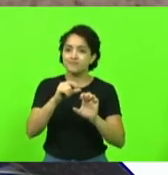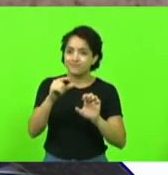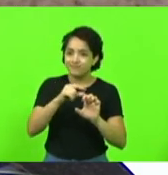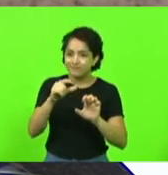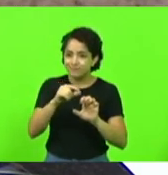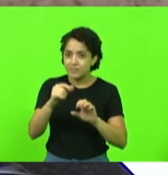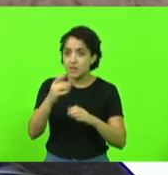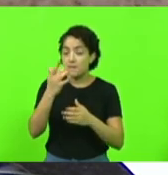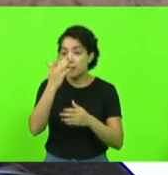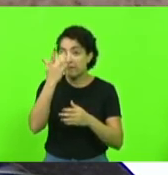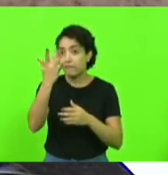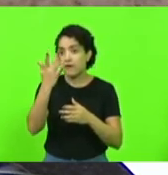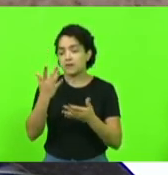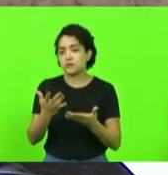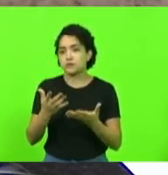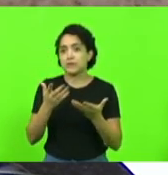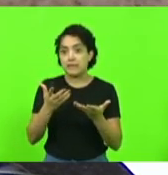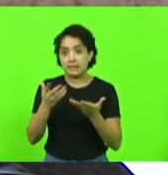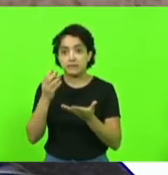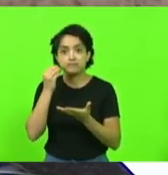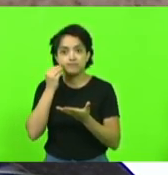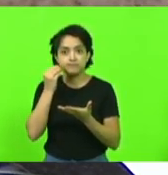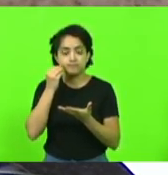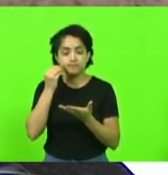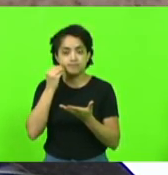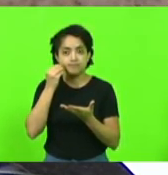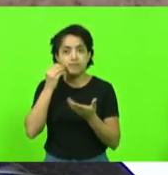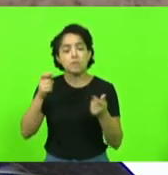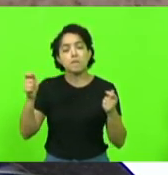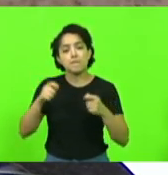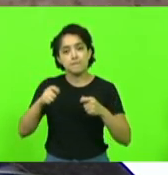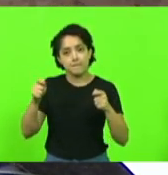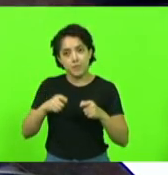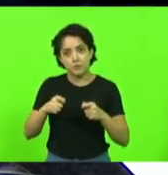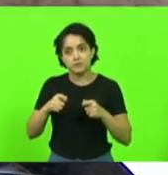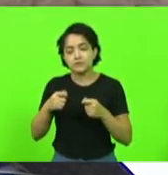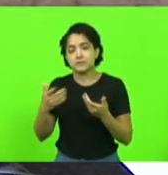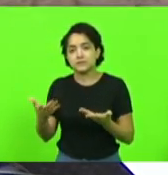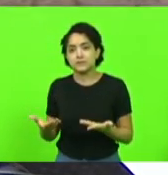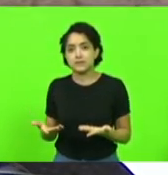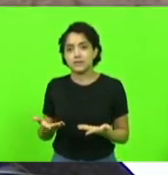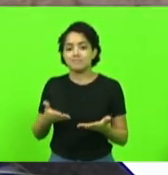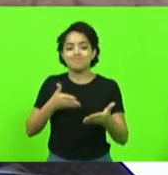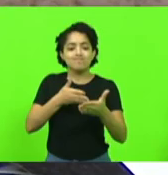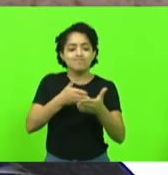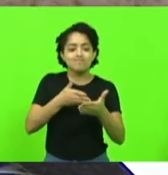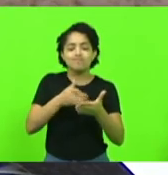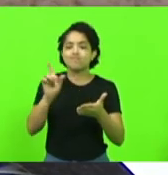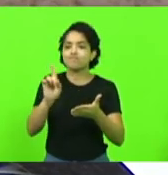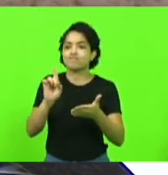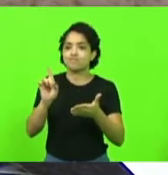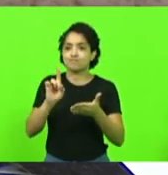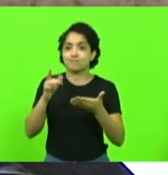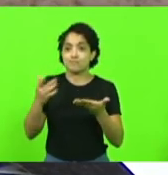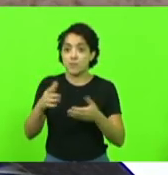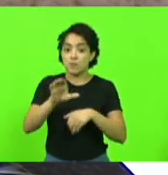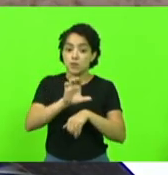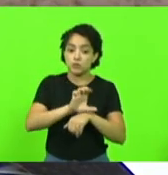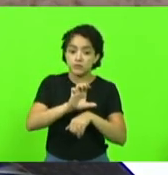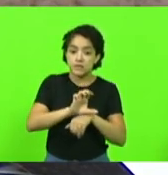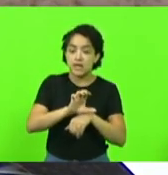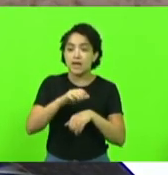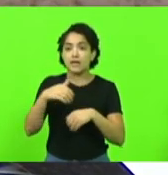ambiente onde quem quer tentar, possa tentar, sem ser impedido pelo Estado e pela